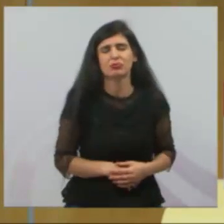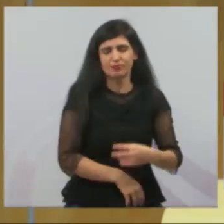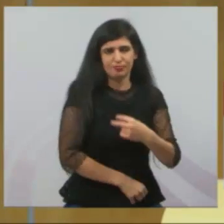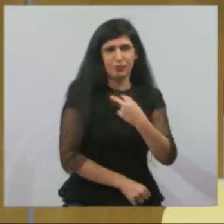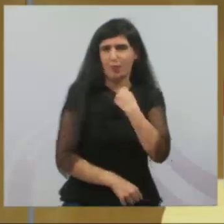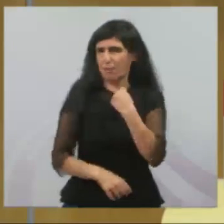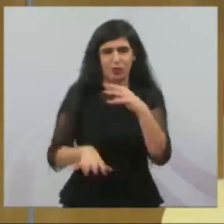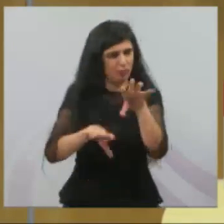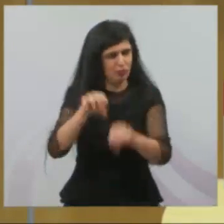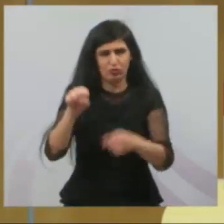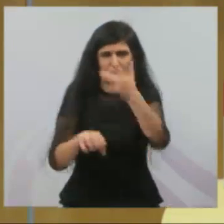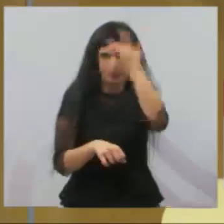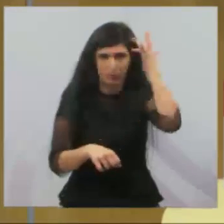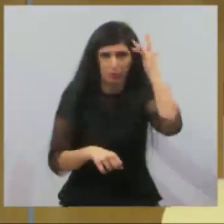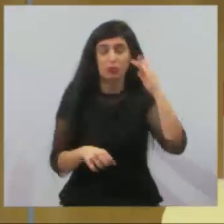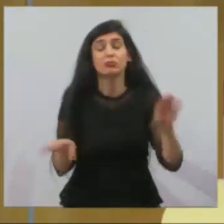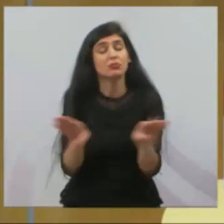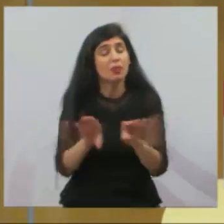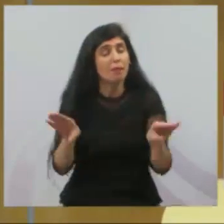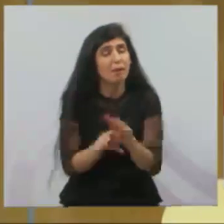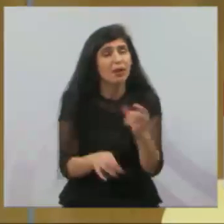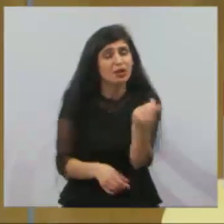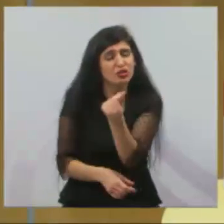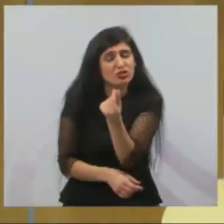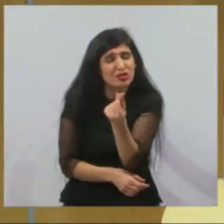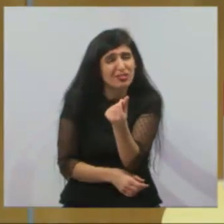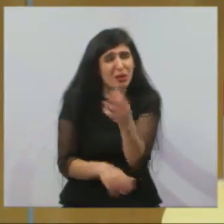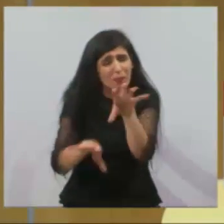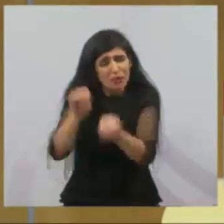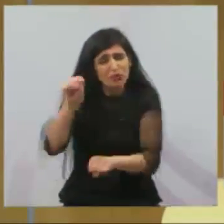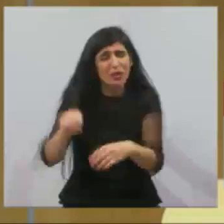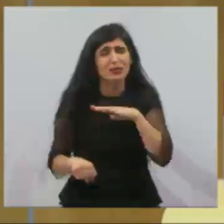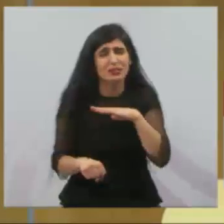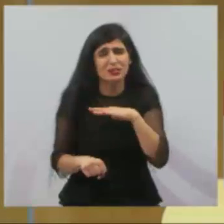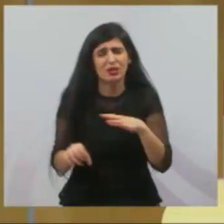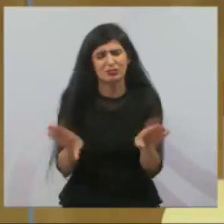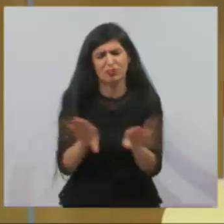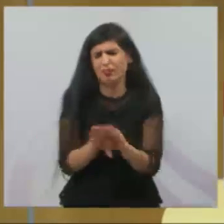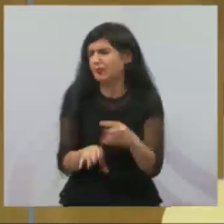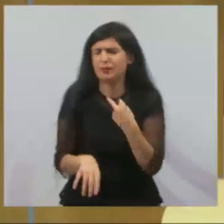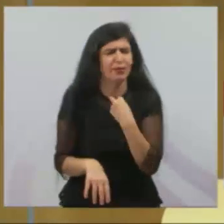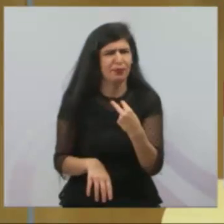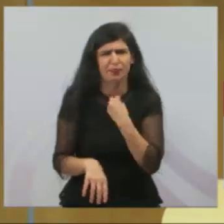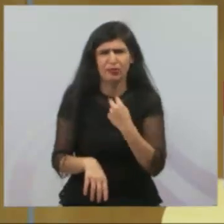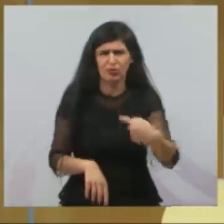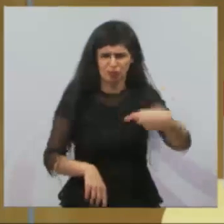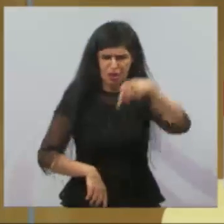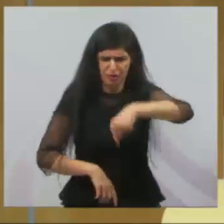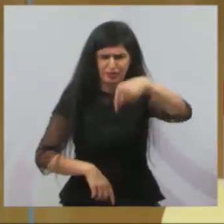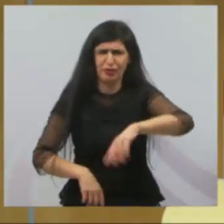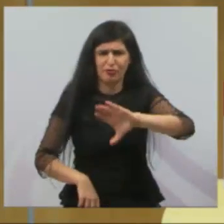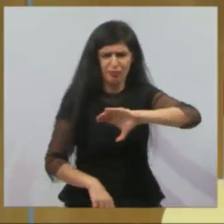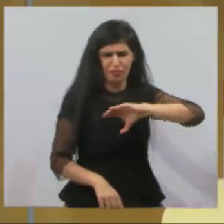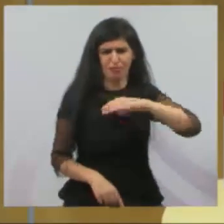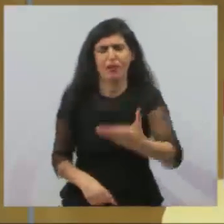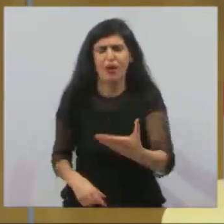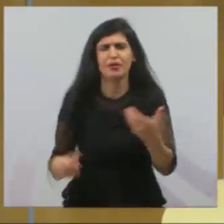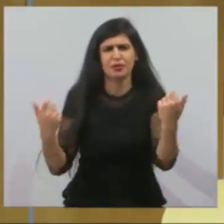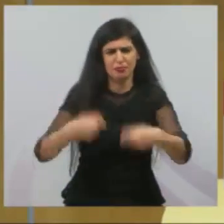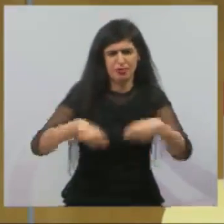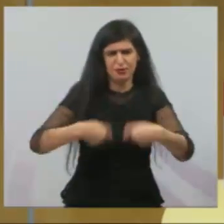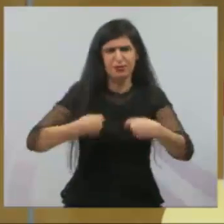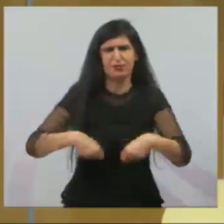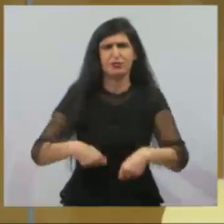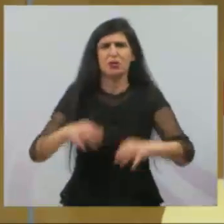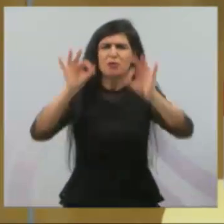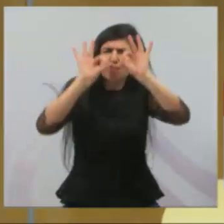aí a saúde financeira do nosso município. E para estar aqui tem que ter coragem para fazer o que é certo,